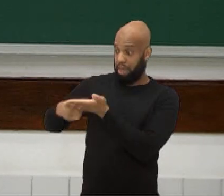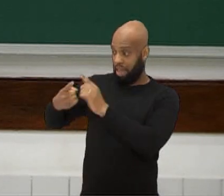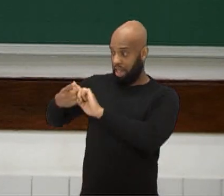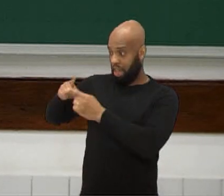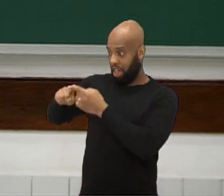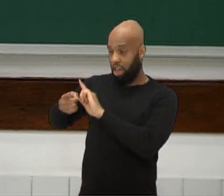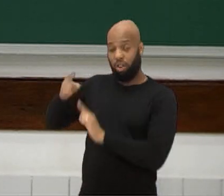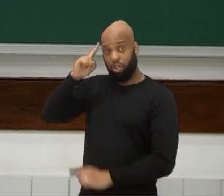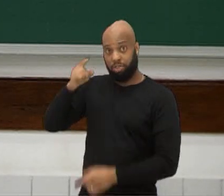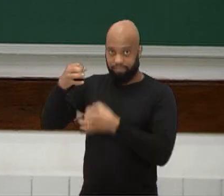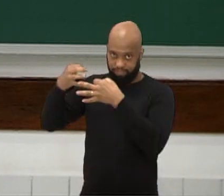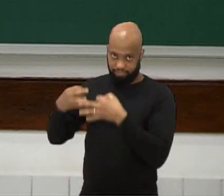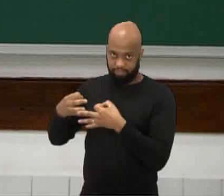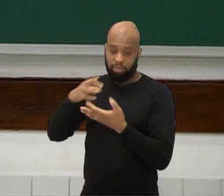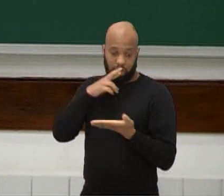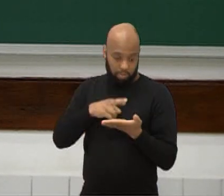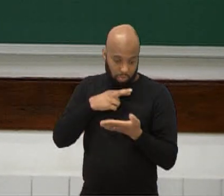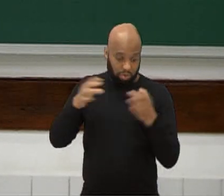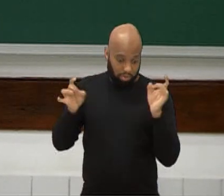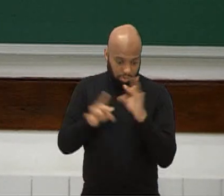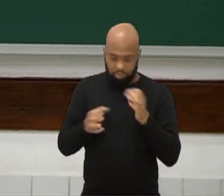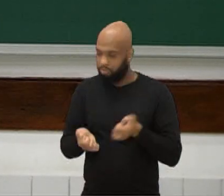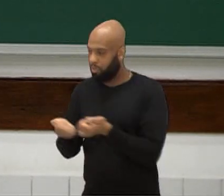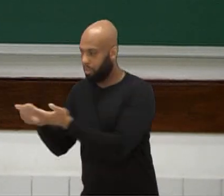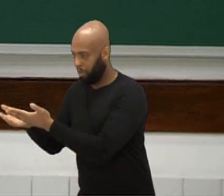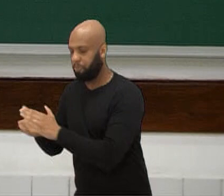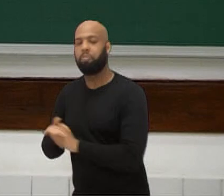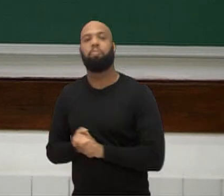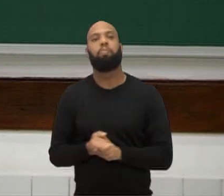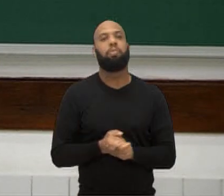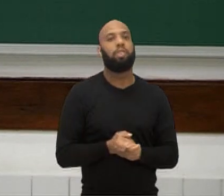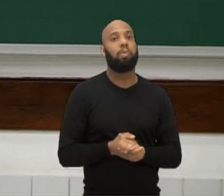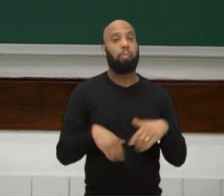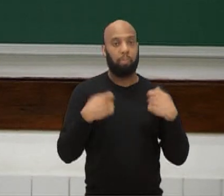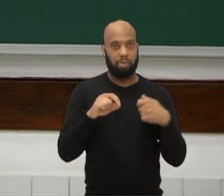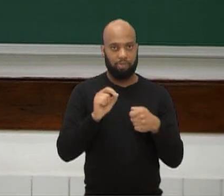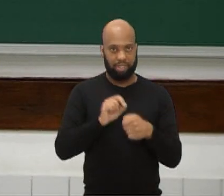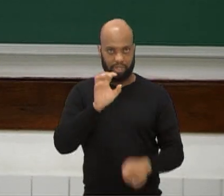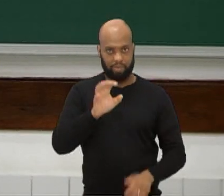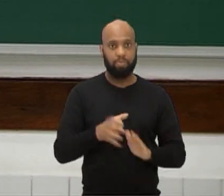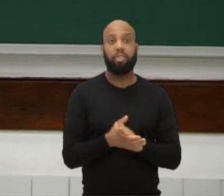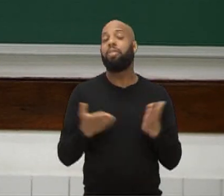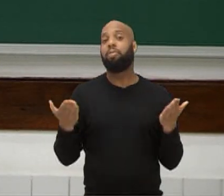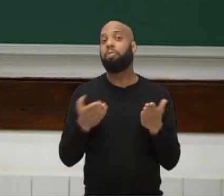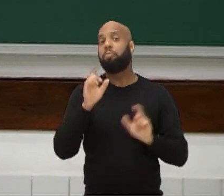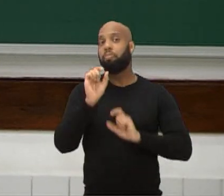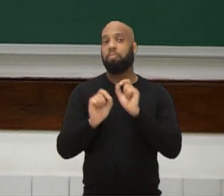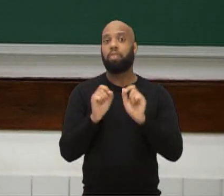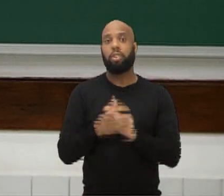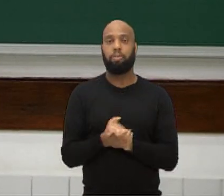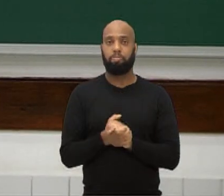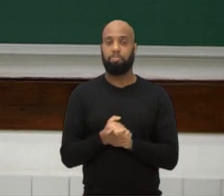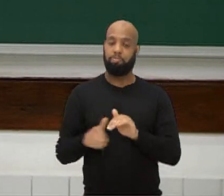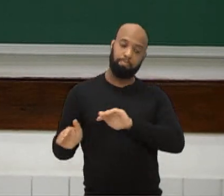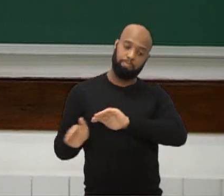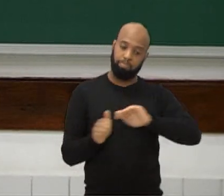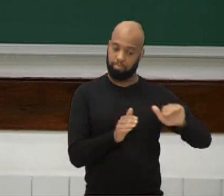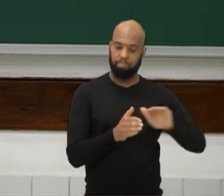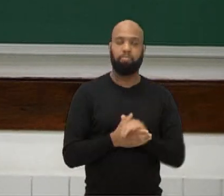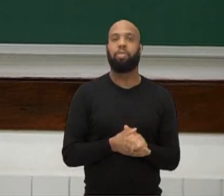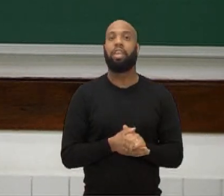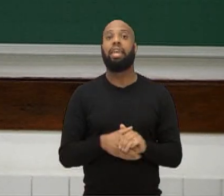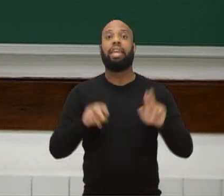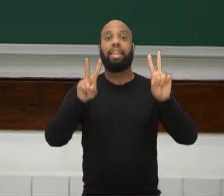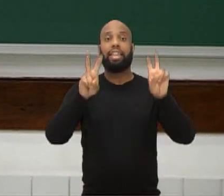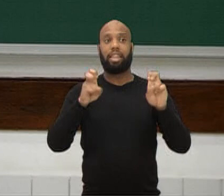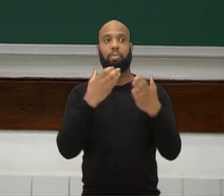devidamente respondidas, ok? Então, por favor, não esqueça disso. Agora, nós vamos conhecer o